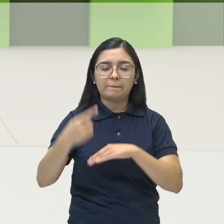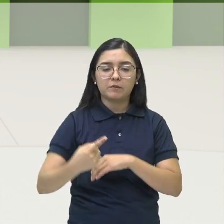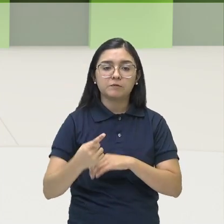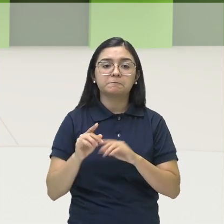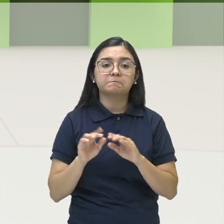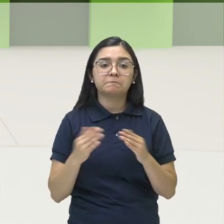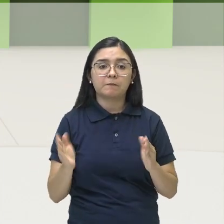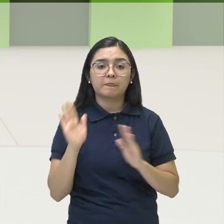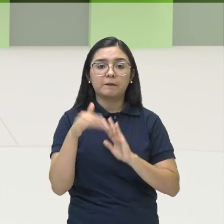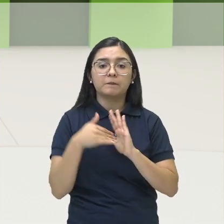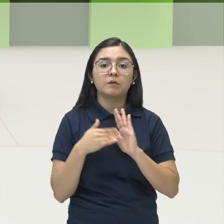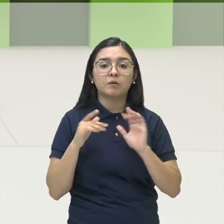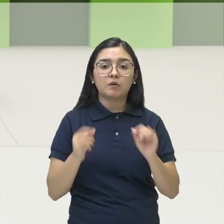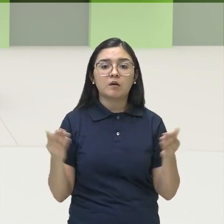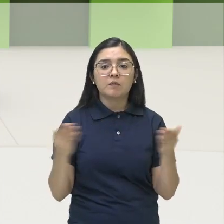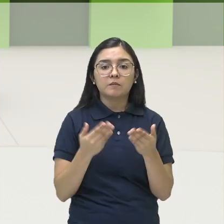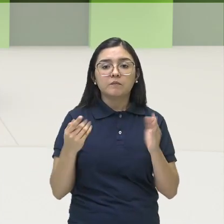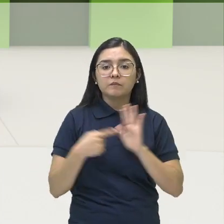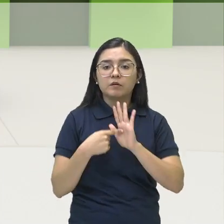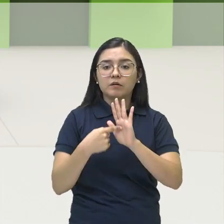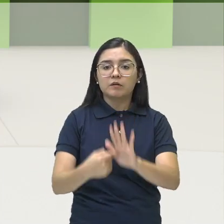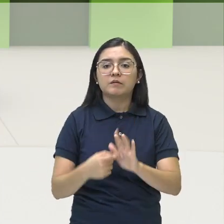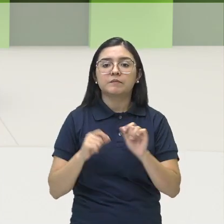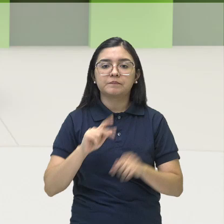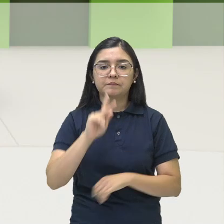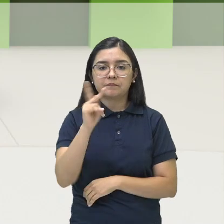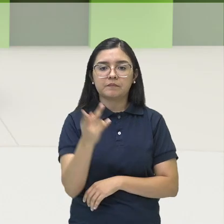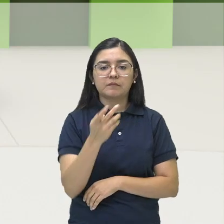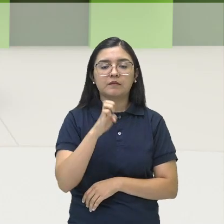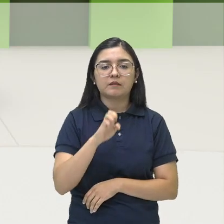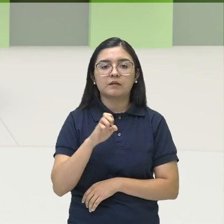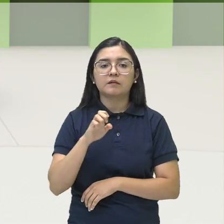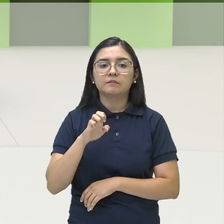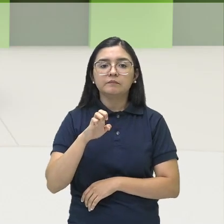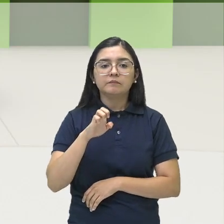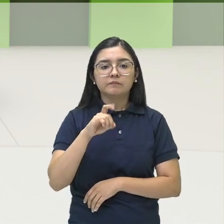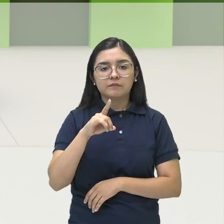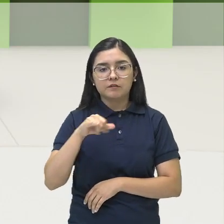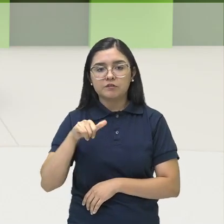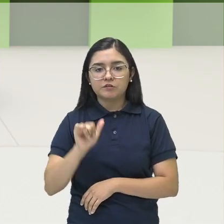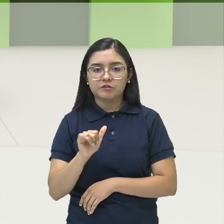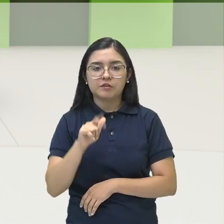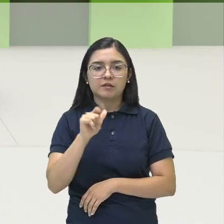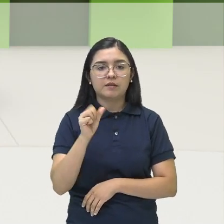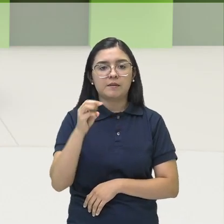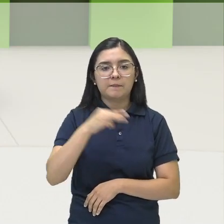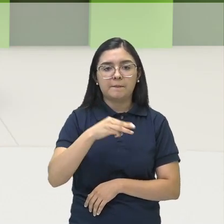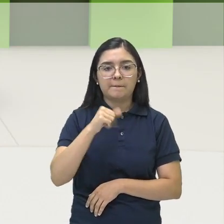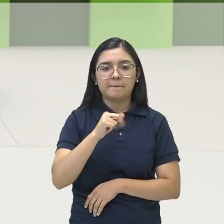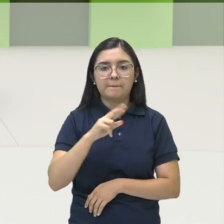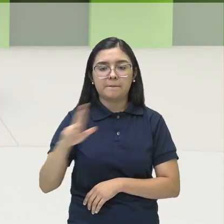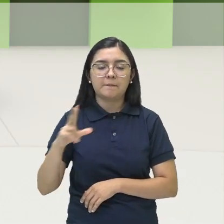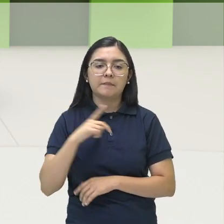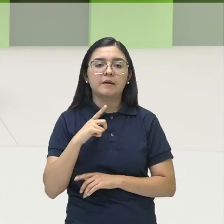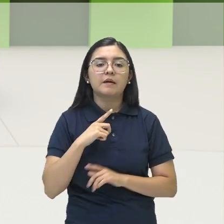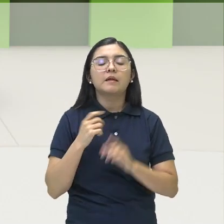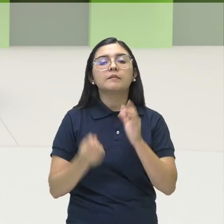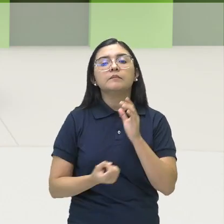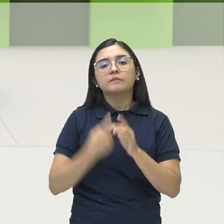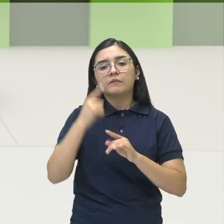último, gente, agora eu vou apresentar a vocês a Hedy Lamarr, né? A Hedy Lamarr, ela foi uma